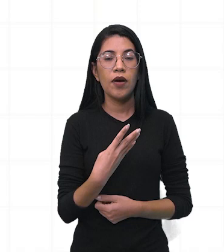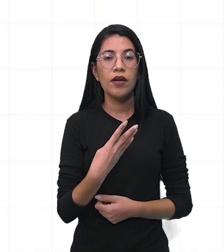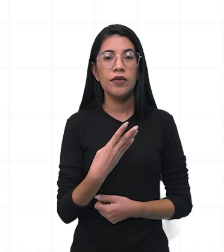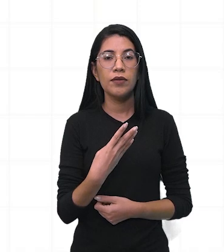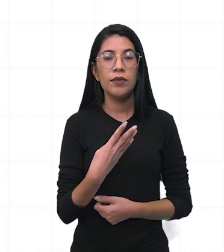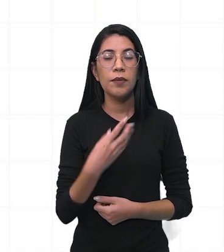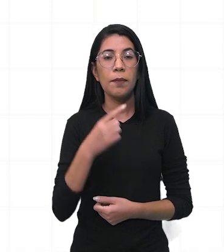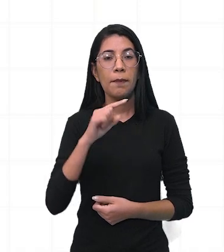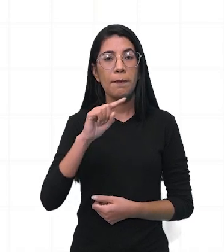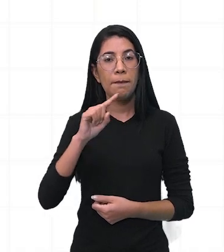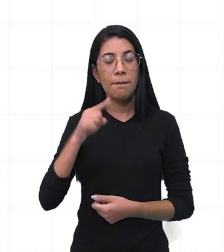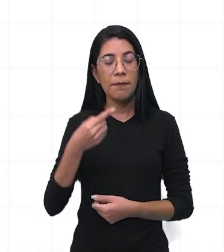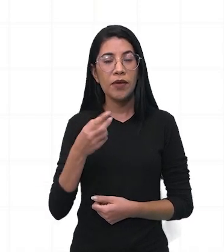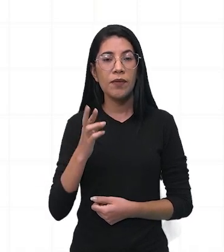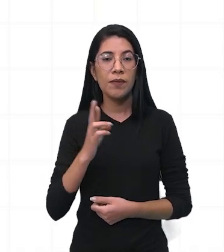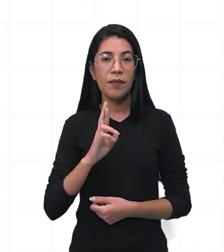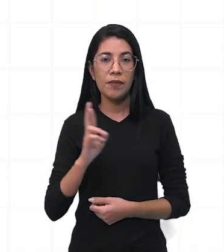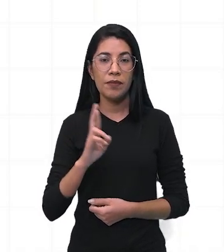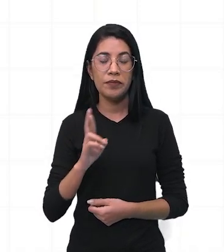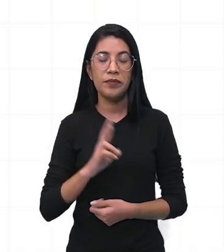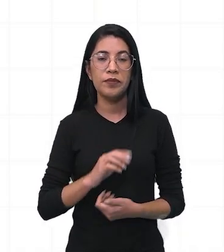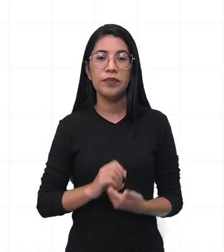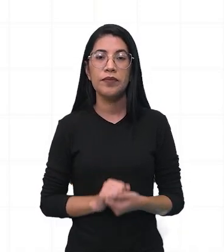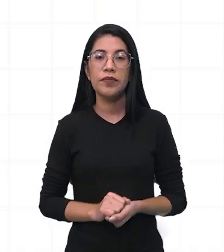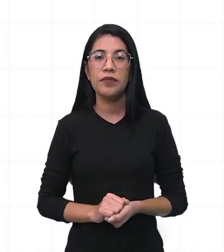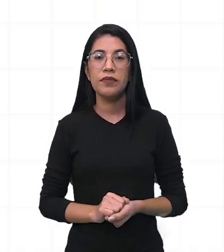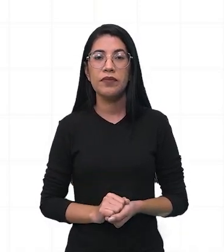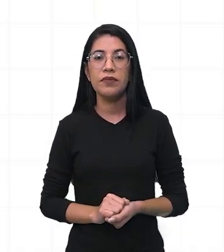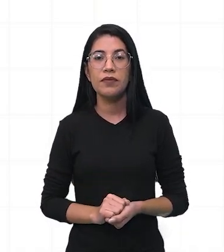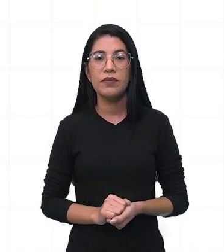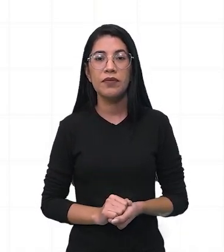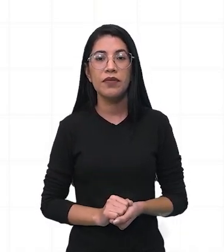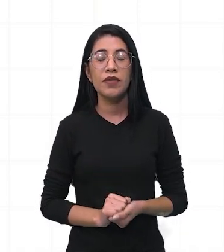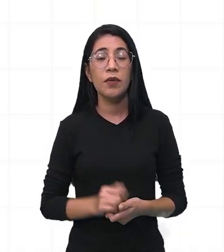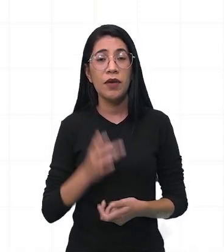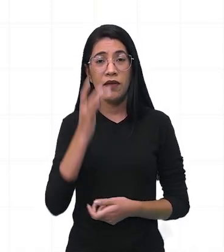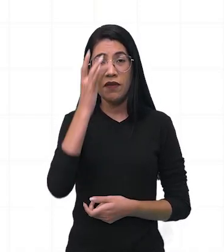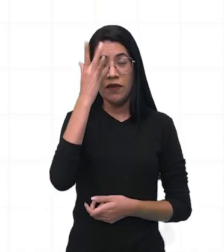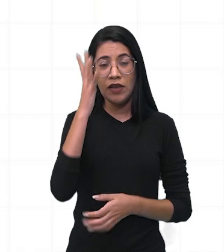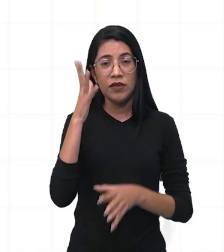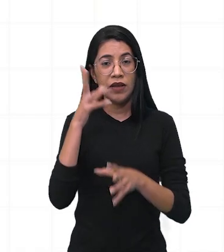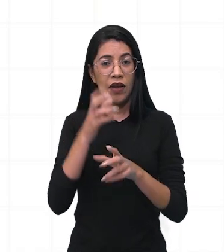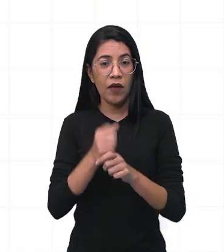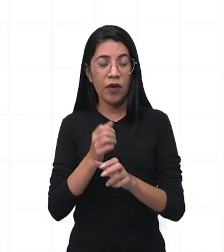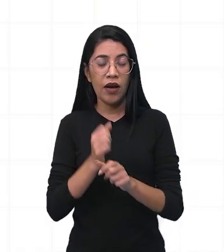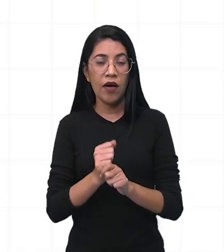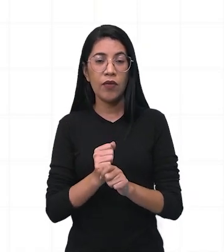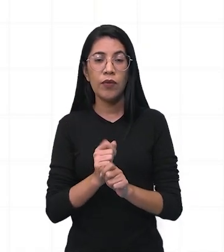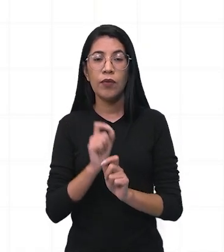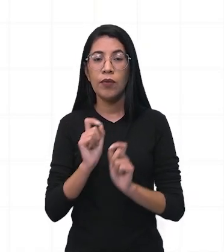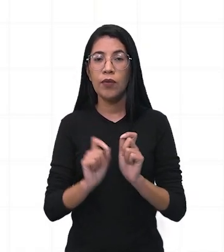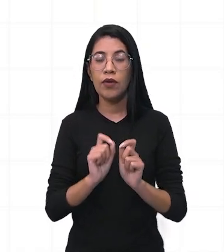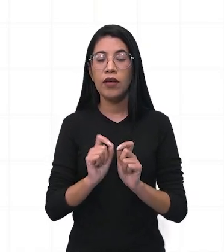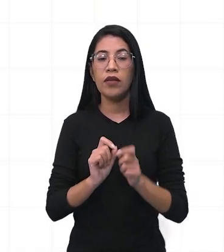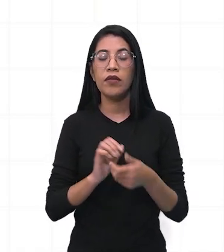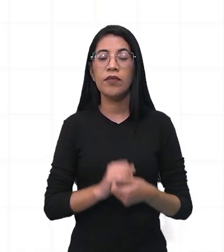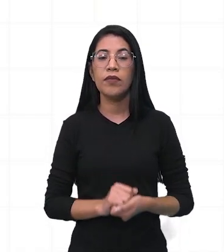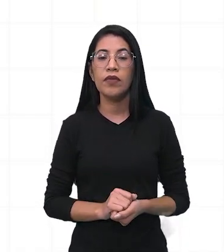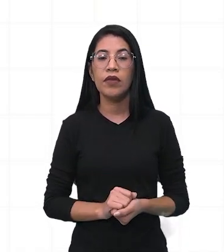54 mil reais. E aí, pessoal, para facilitar o nosso cálculo, eu vou desconsiderar aqui a